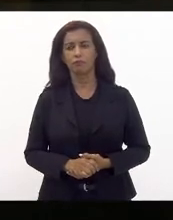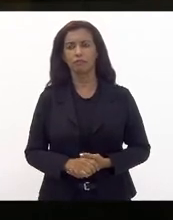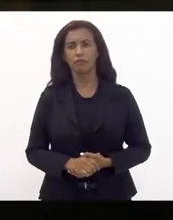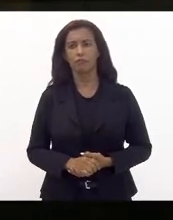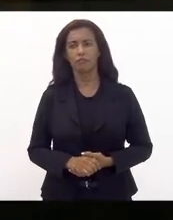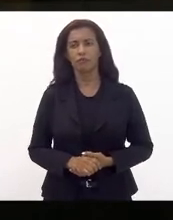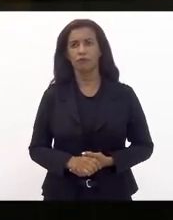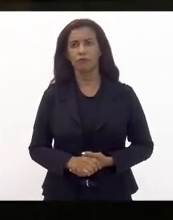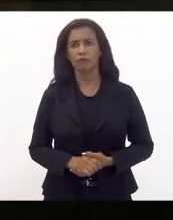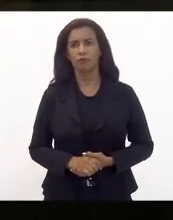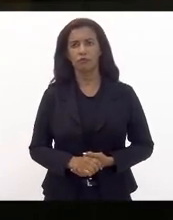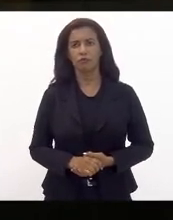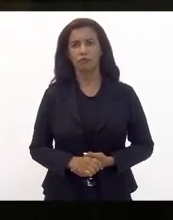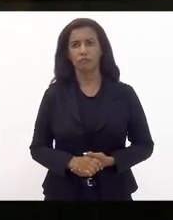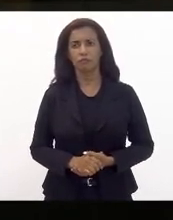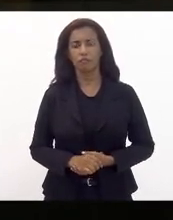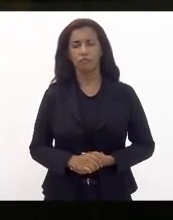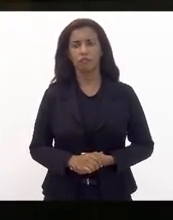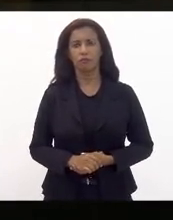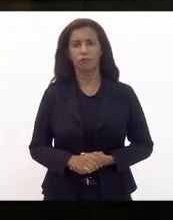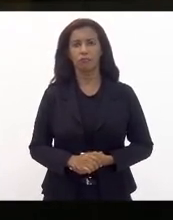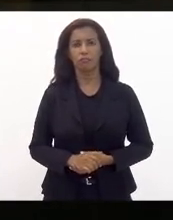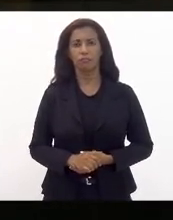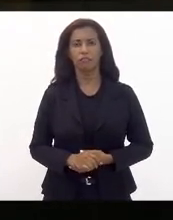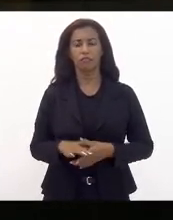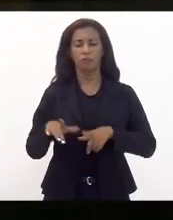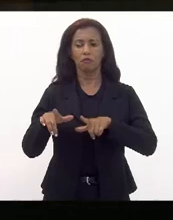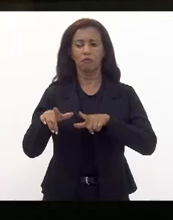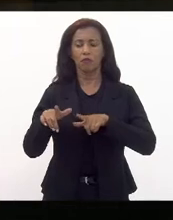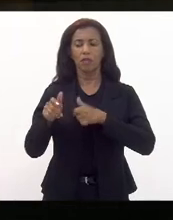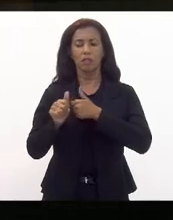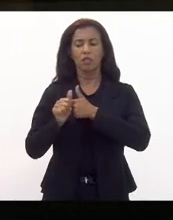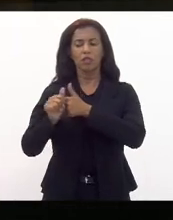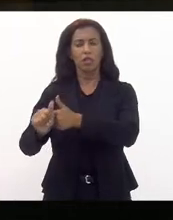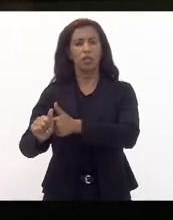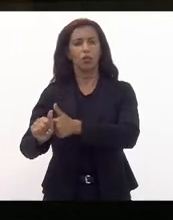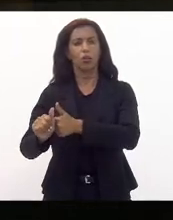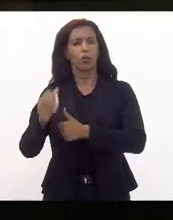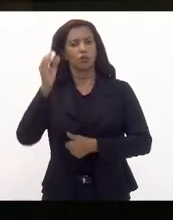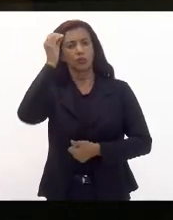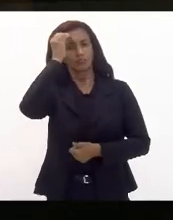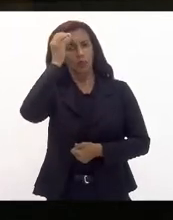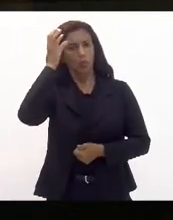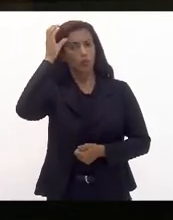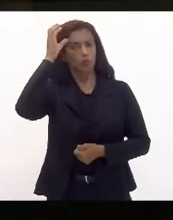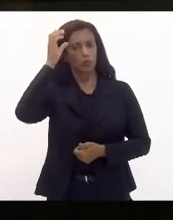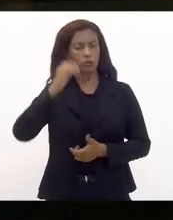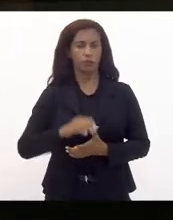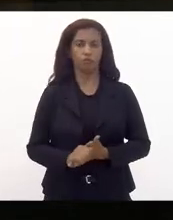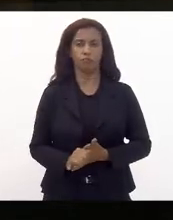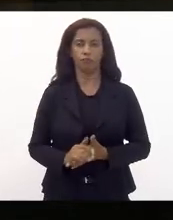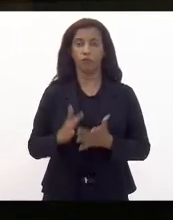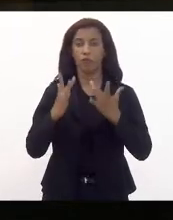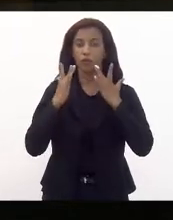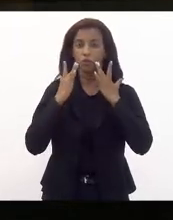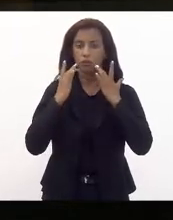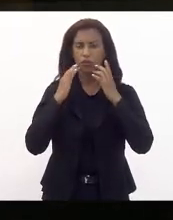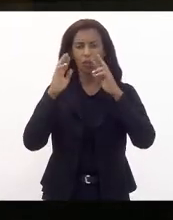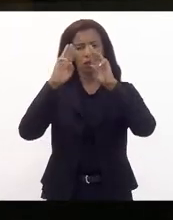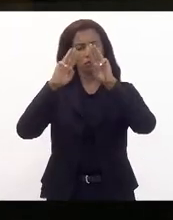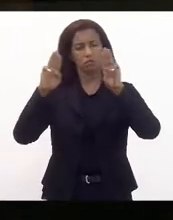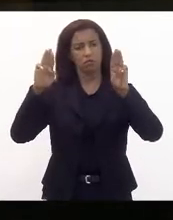E aí os servidores da Cultura e do teatro